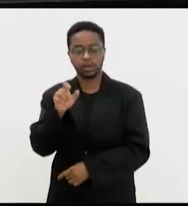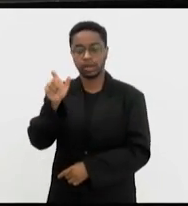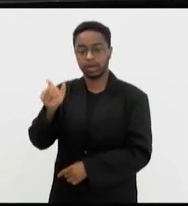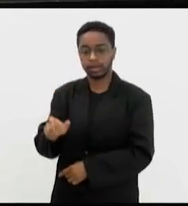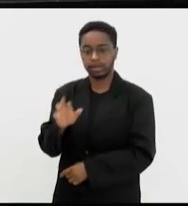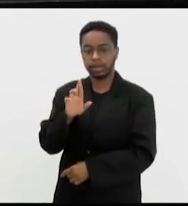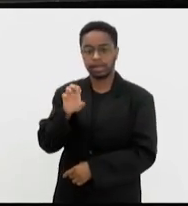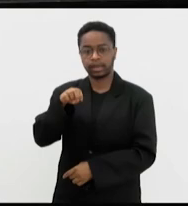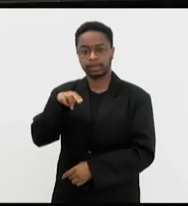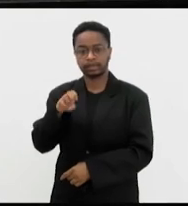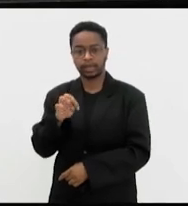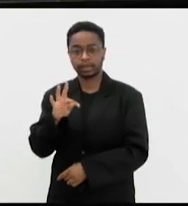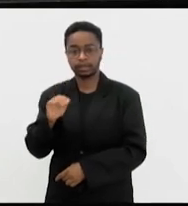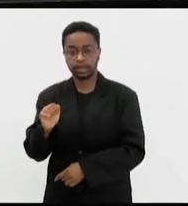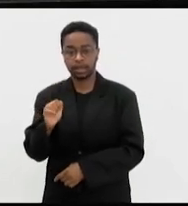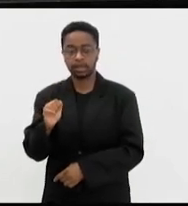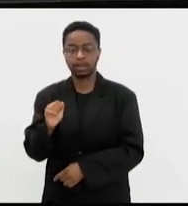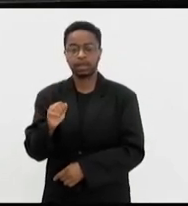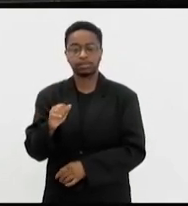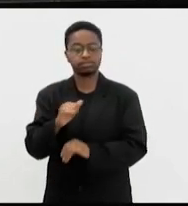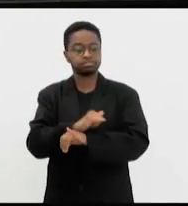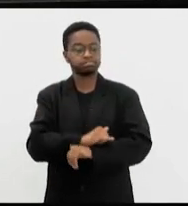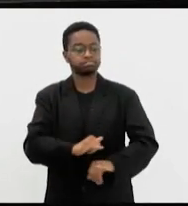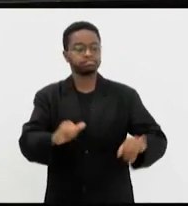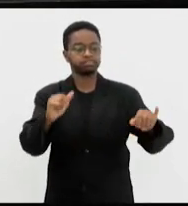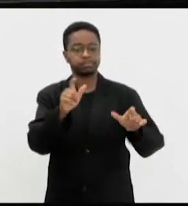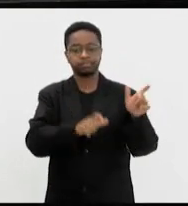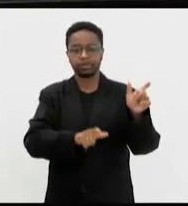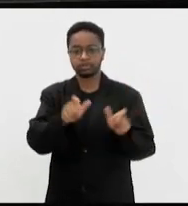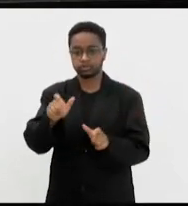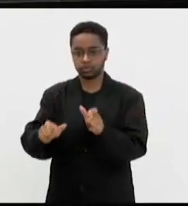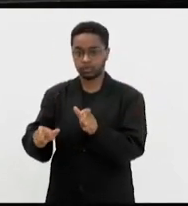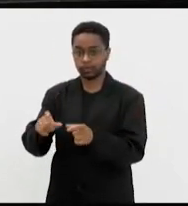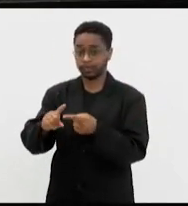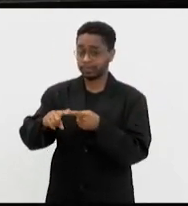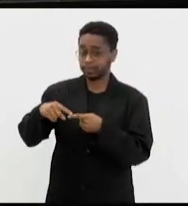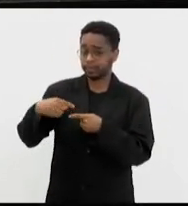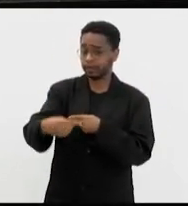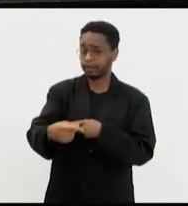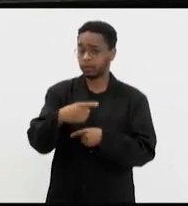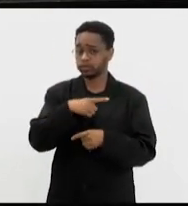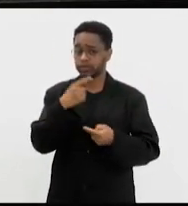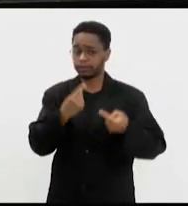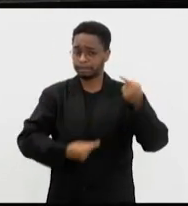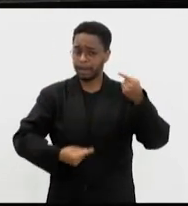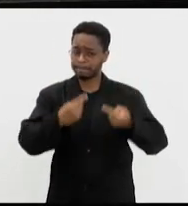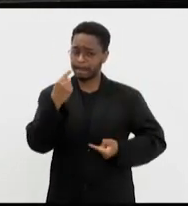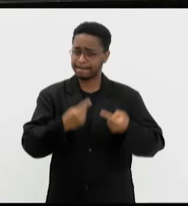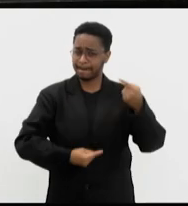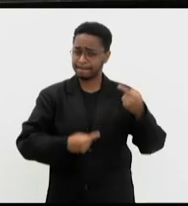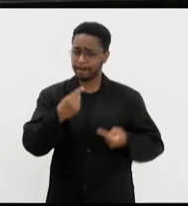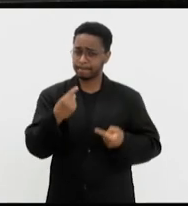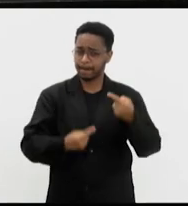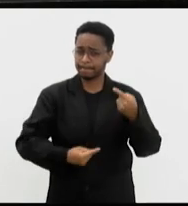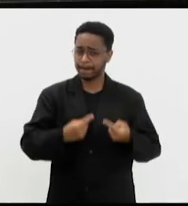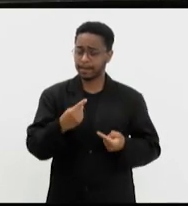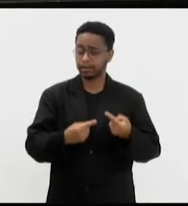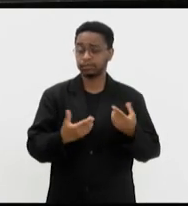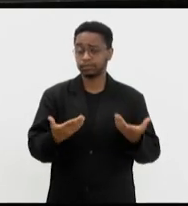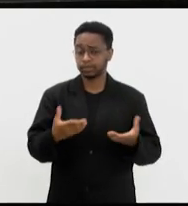Mans vira para aquelas pessoas depois de um debate Então dentro de um